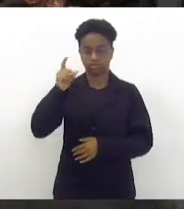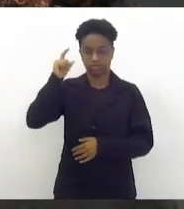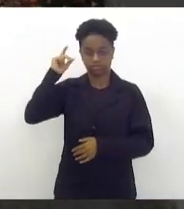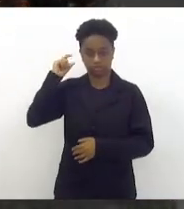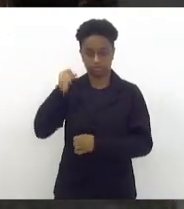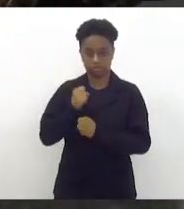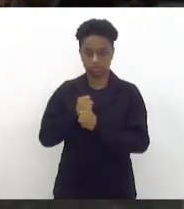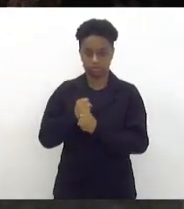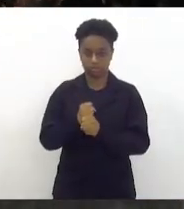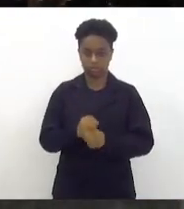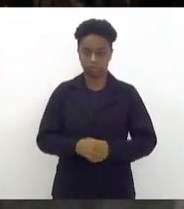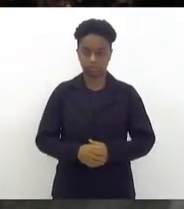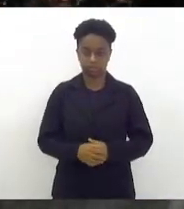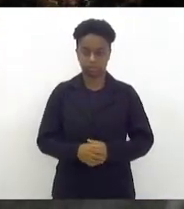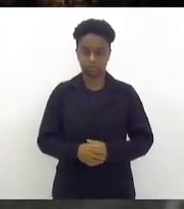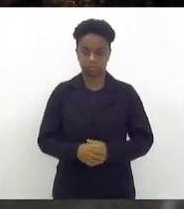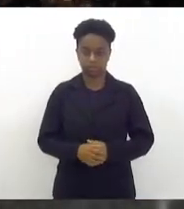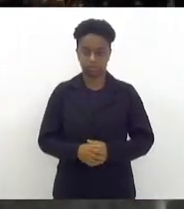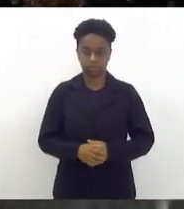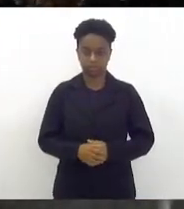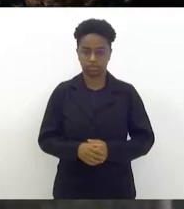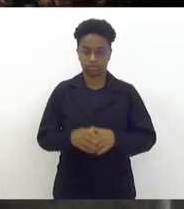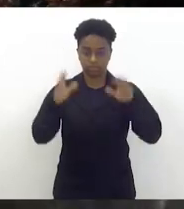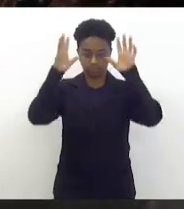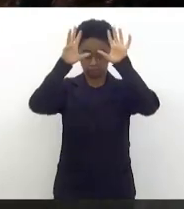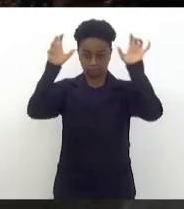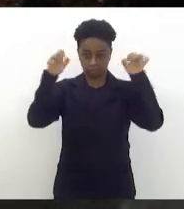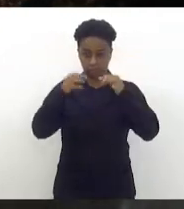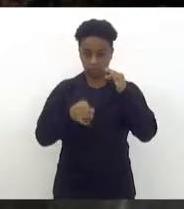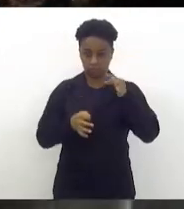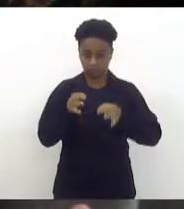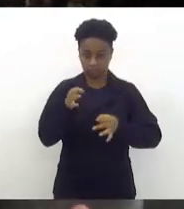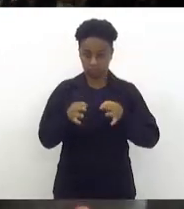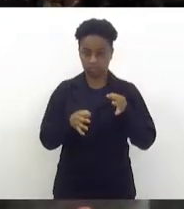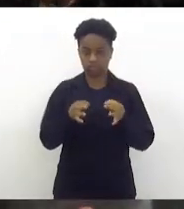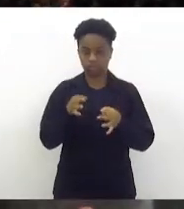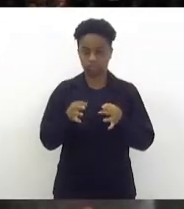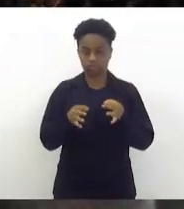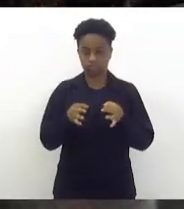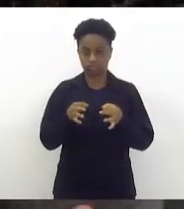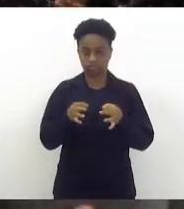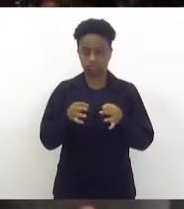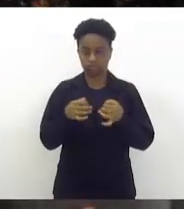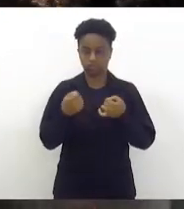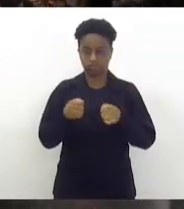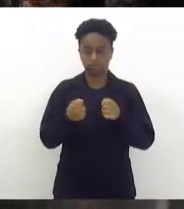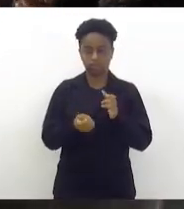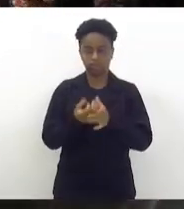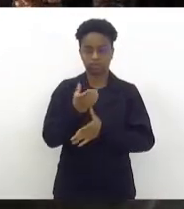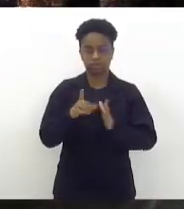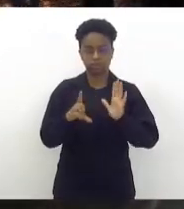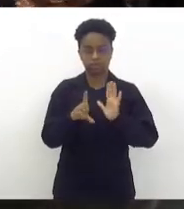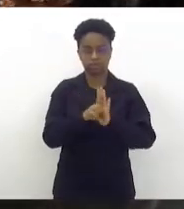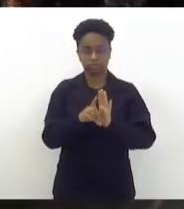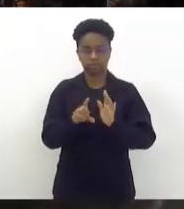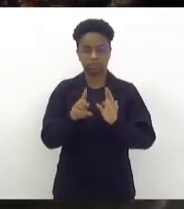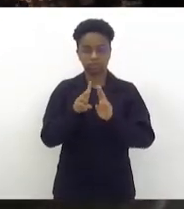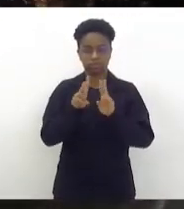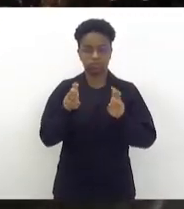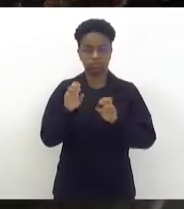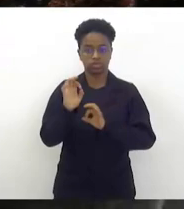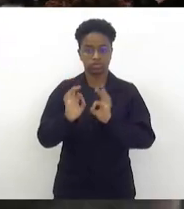muitos anos. Compete ao Tribunal de Justiça legislar sobre a sua